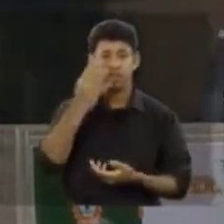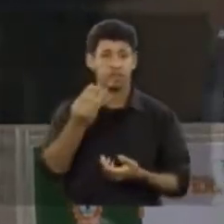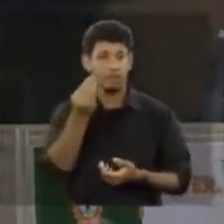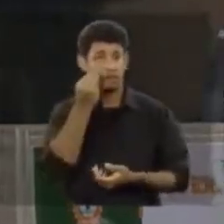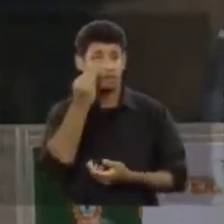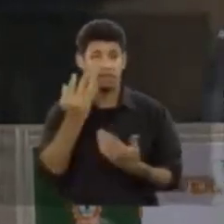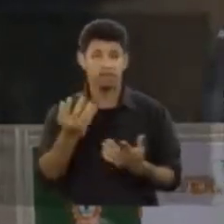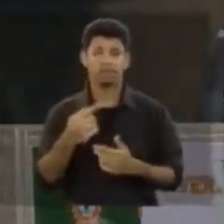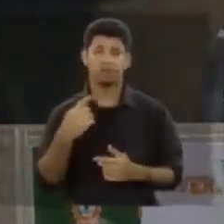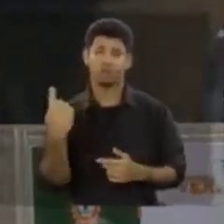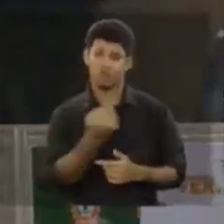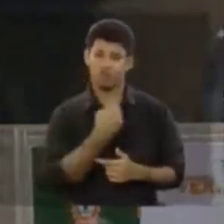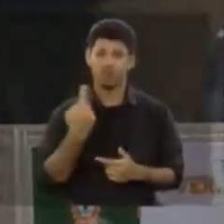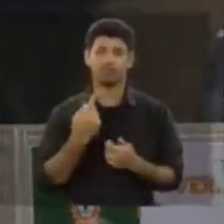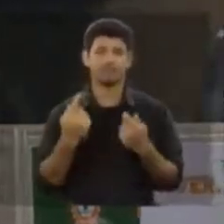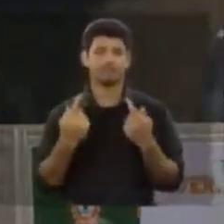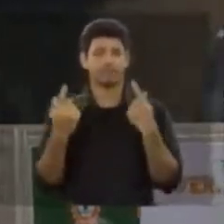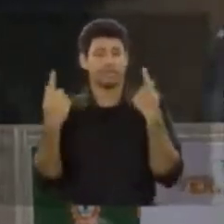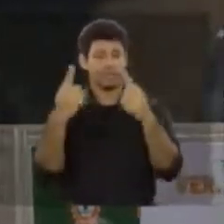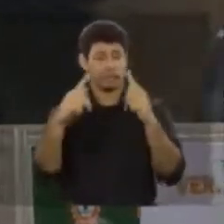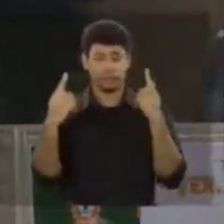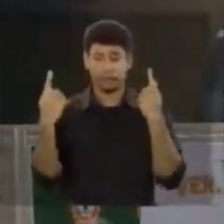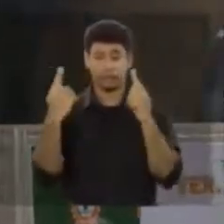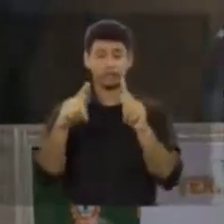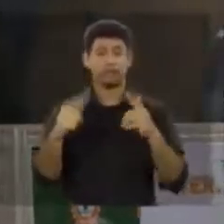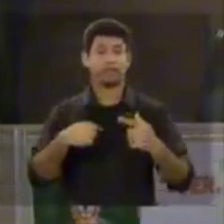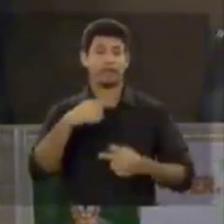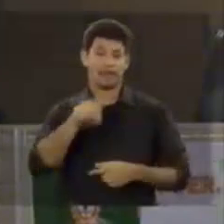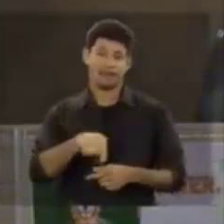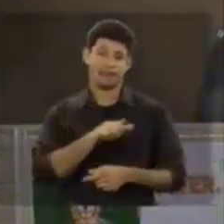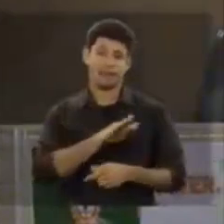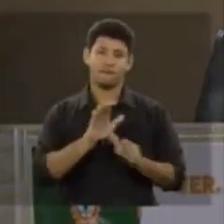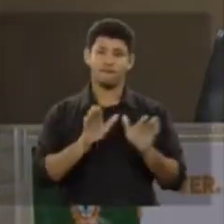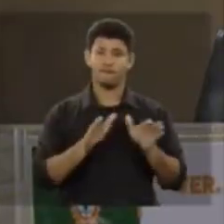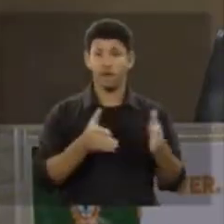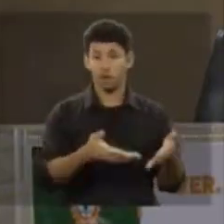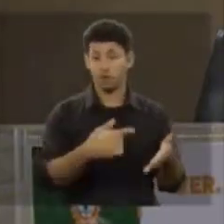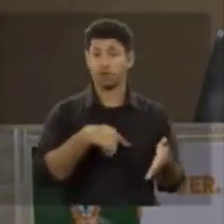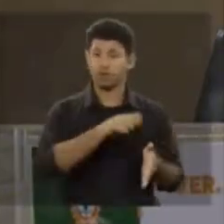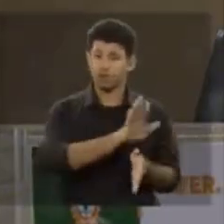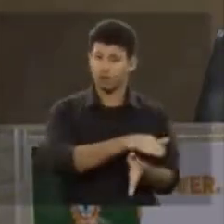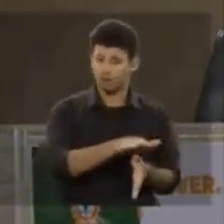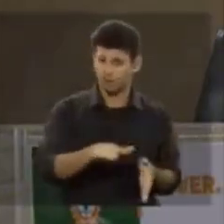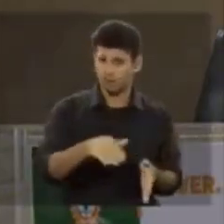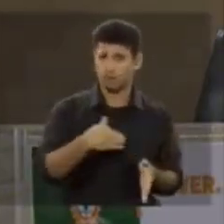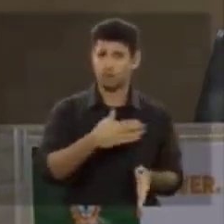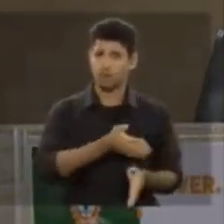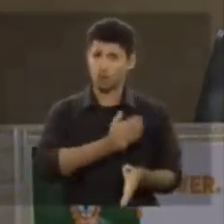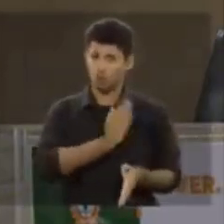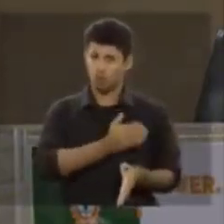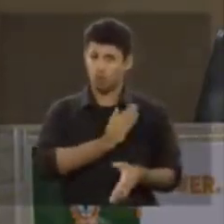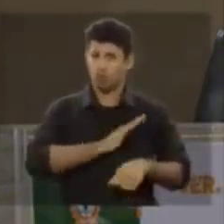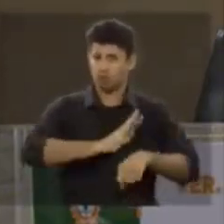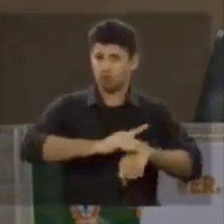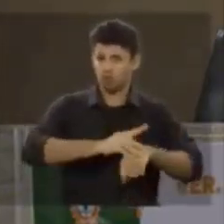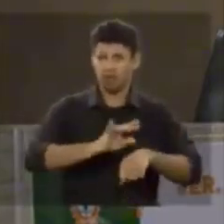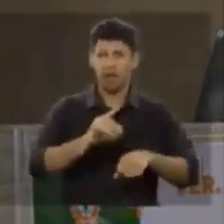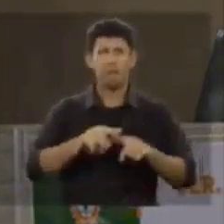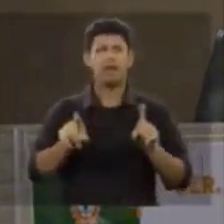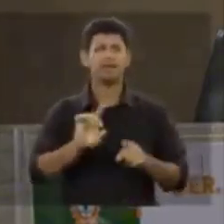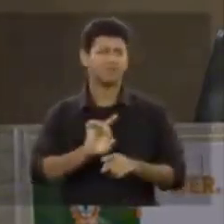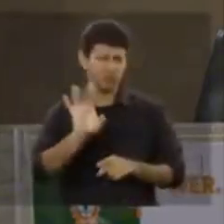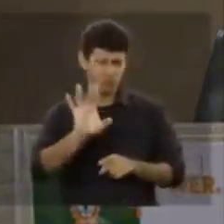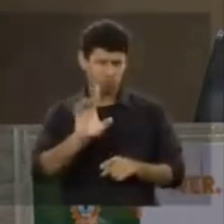a nossa bandeira são as crianças cardiopatas mas não só as crianças